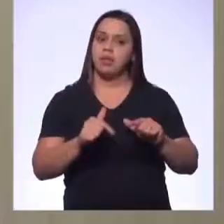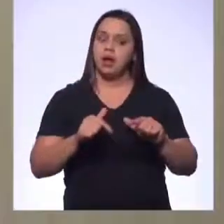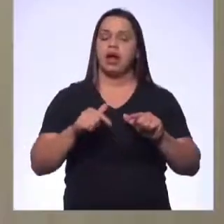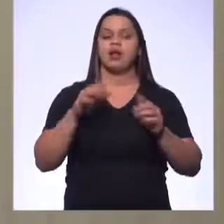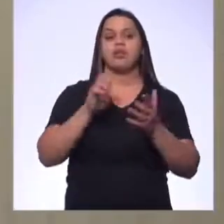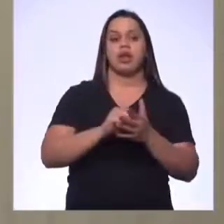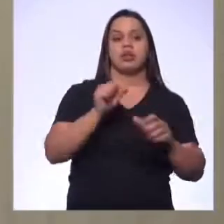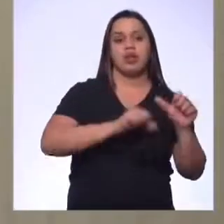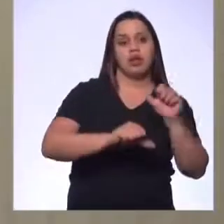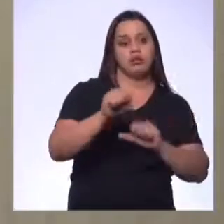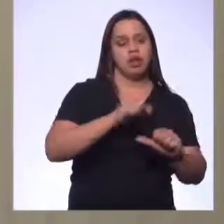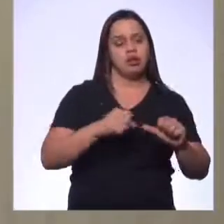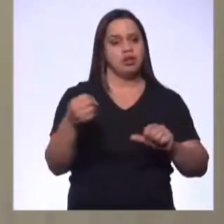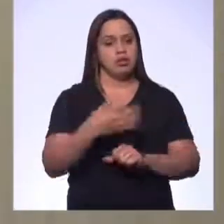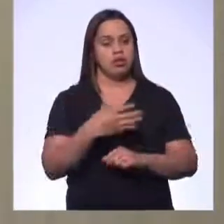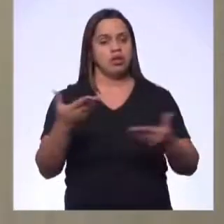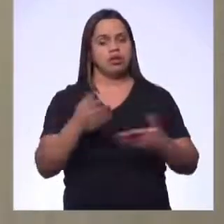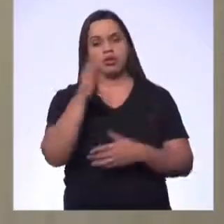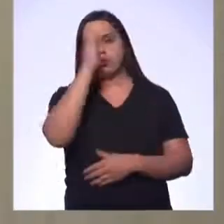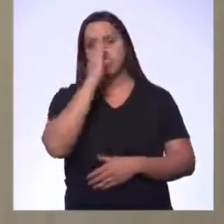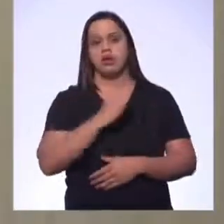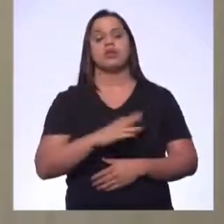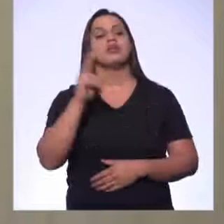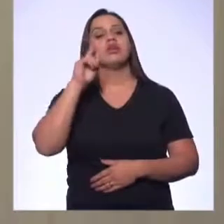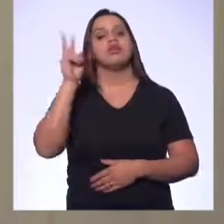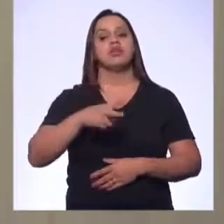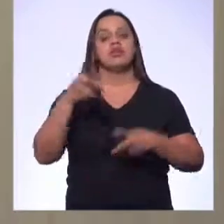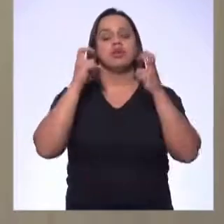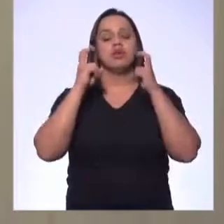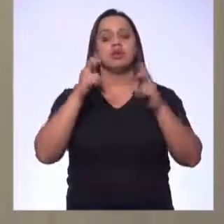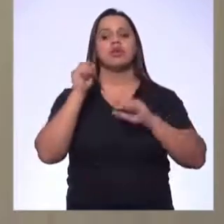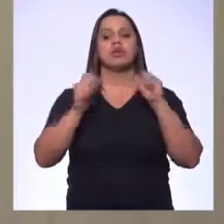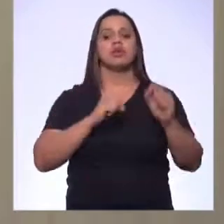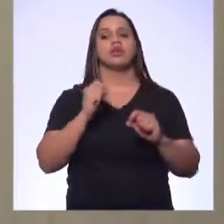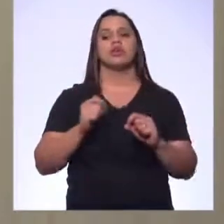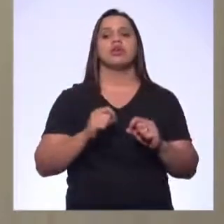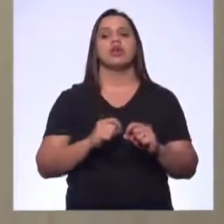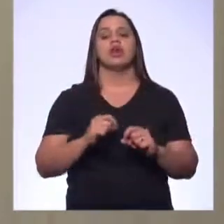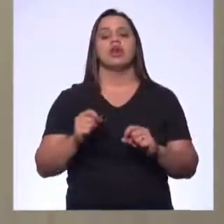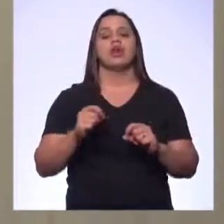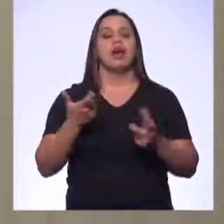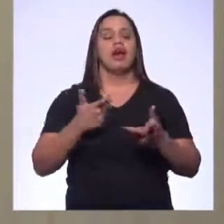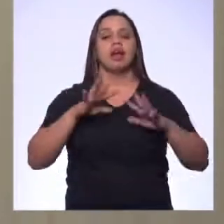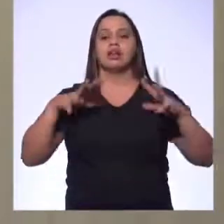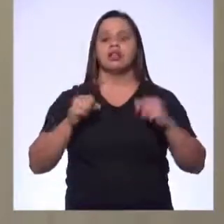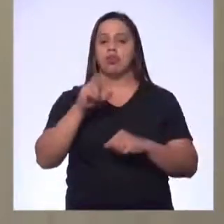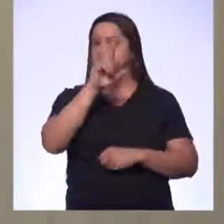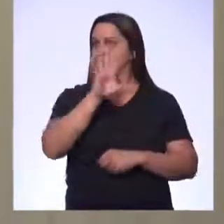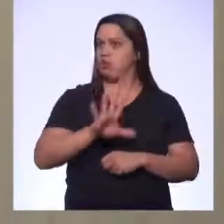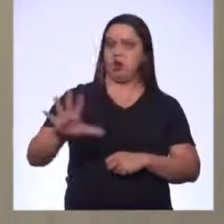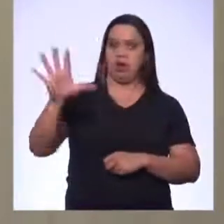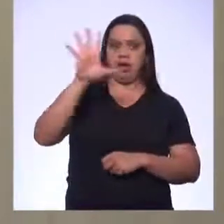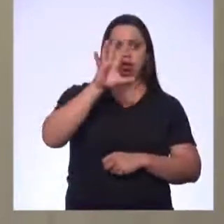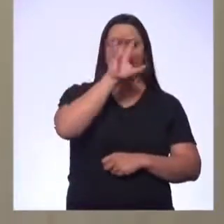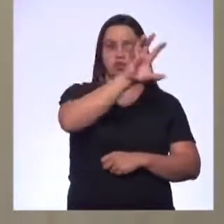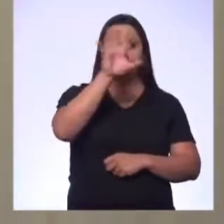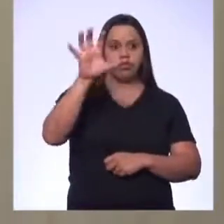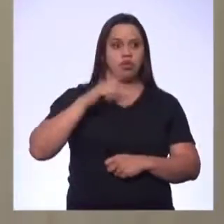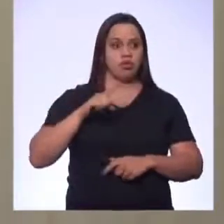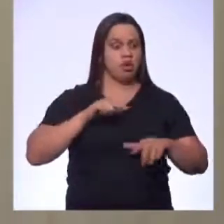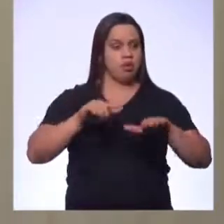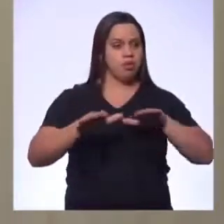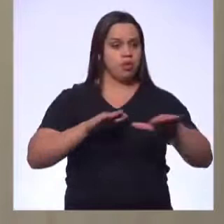do mapa de sismicidade do Brasil e atualizamos também as regiões onde os tremores de terra são